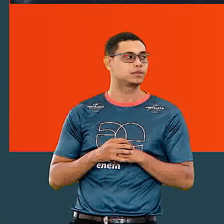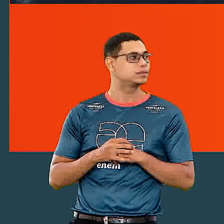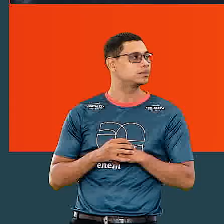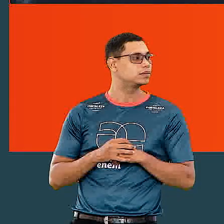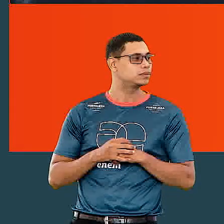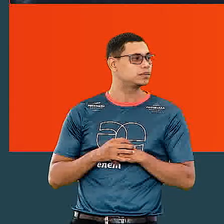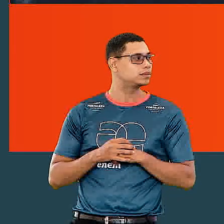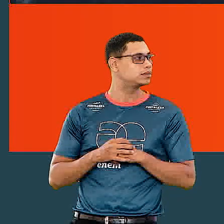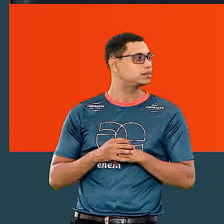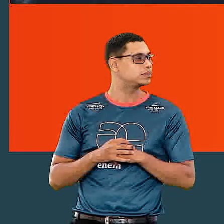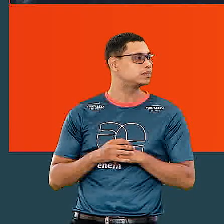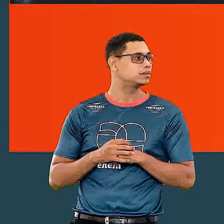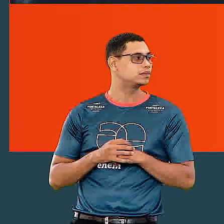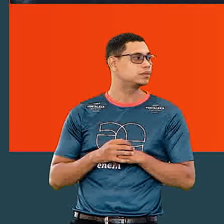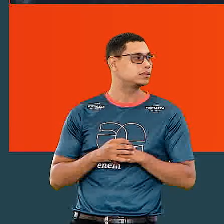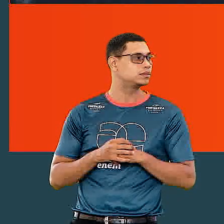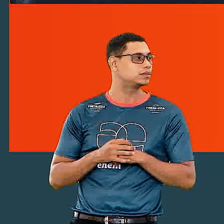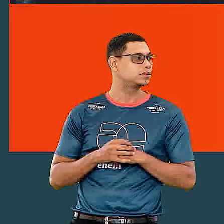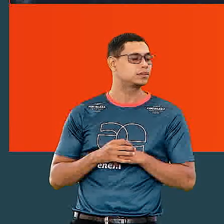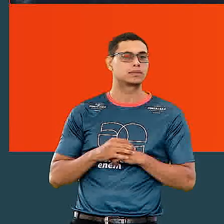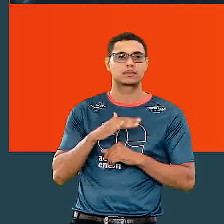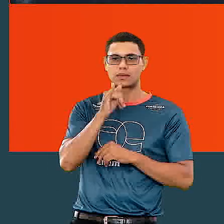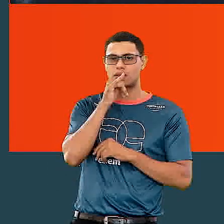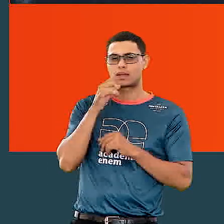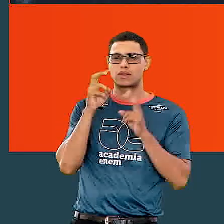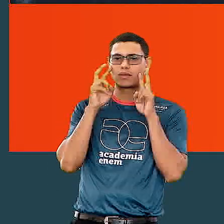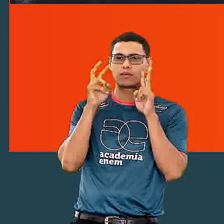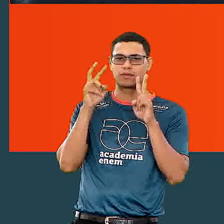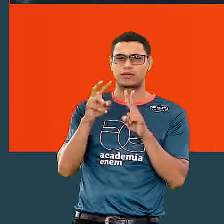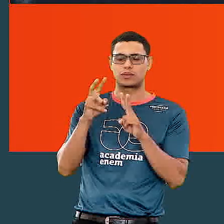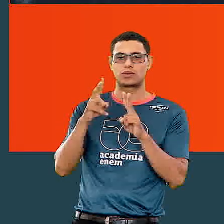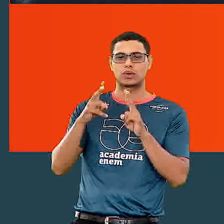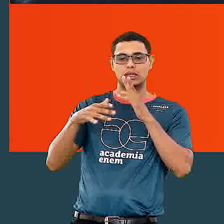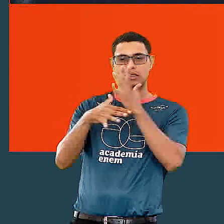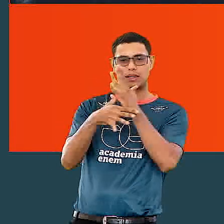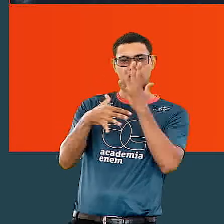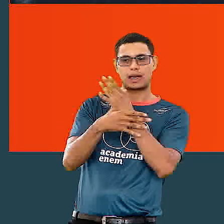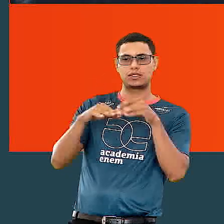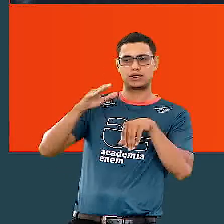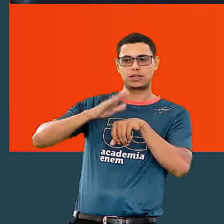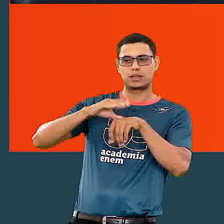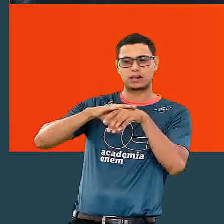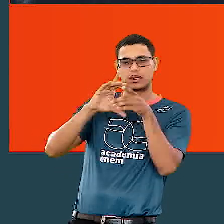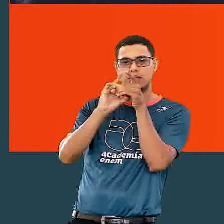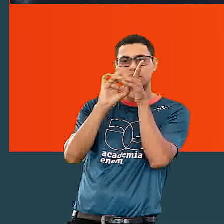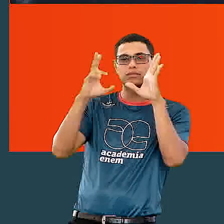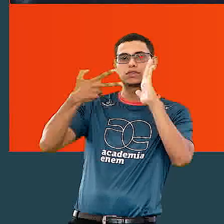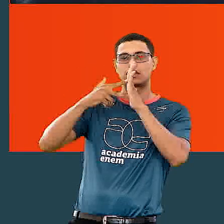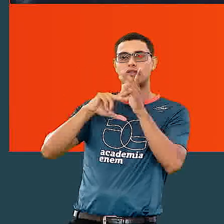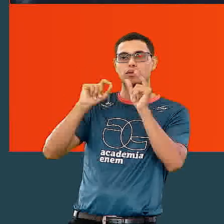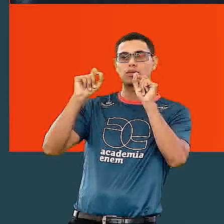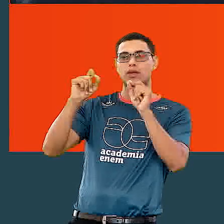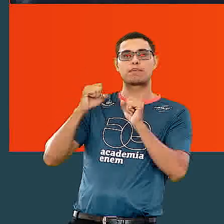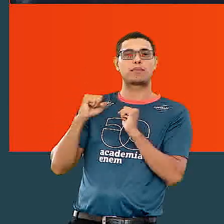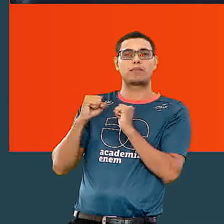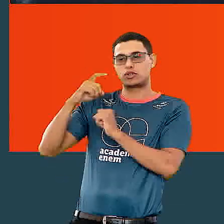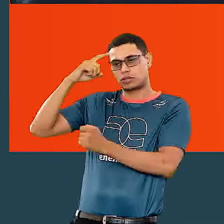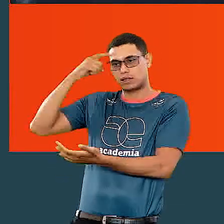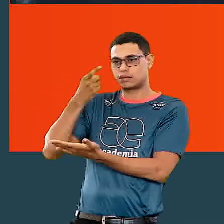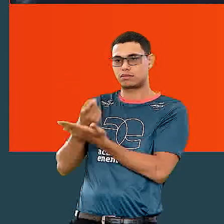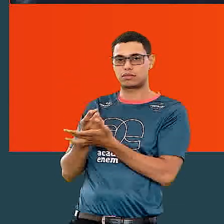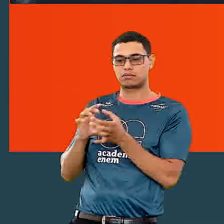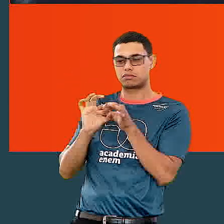uma cidade-estado. Viu que você aprendeu hoje o que é cidade-estado, né? Cidade autônoma, pode fazer a decisão que ela quiser,